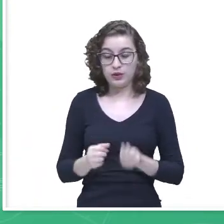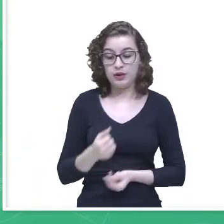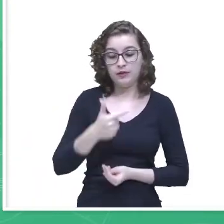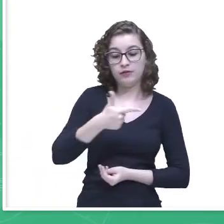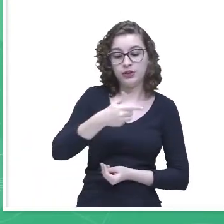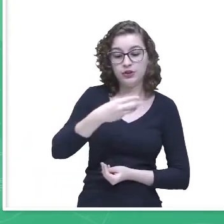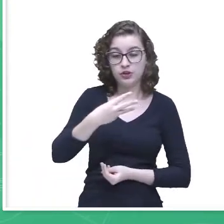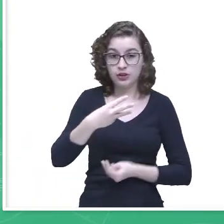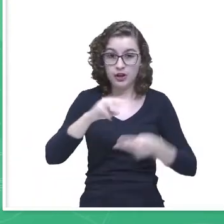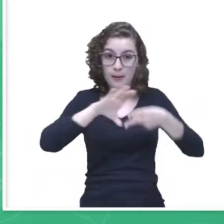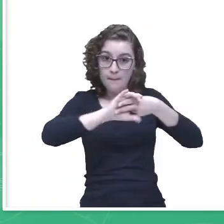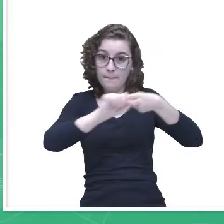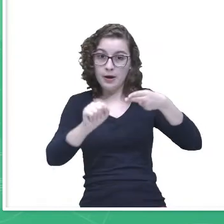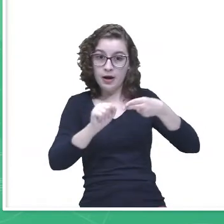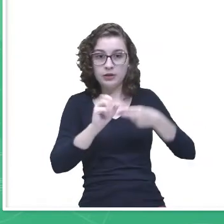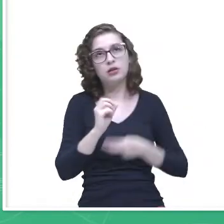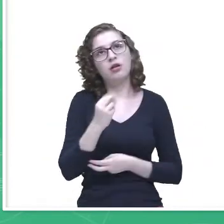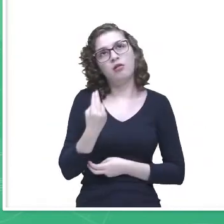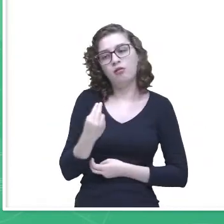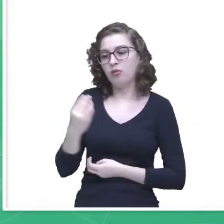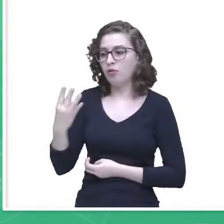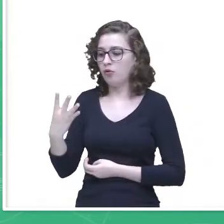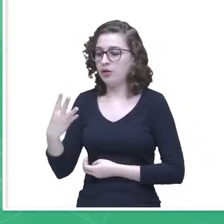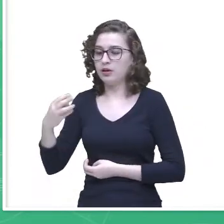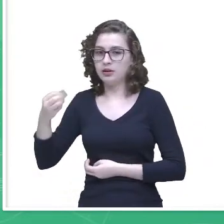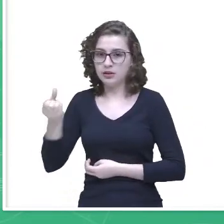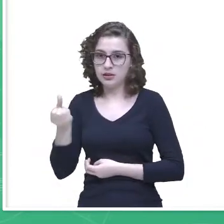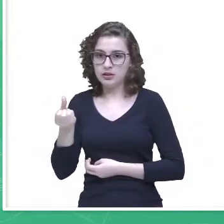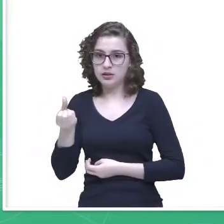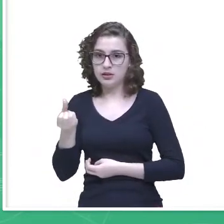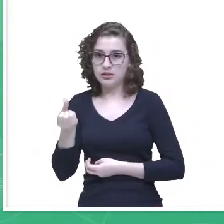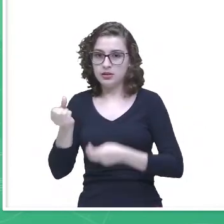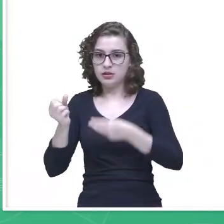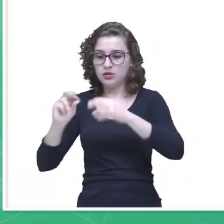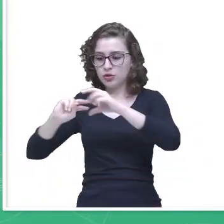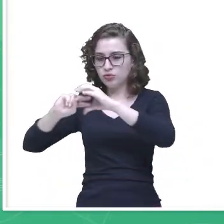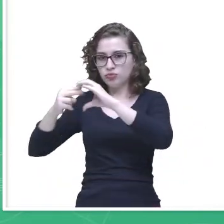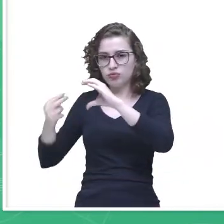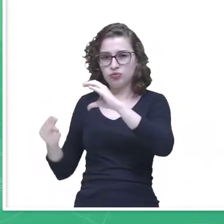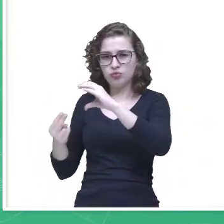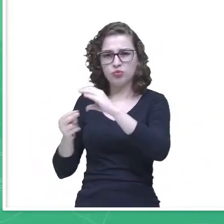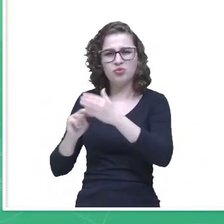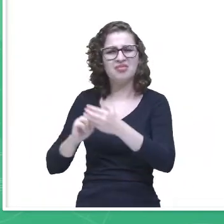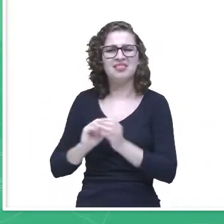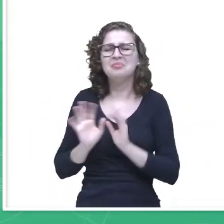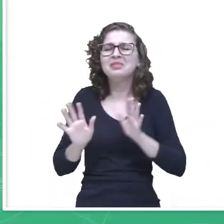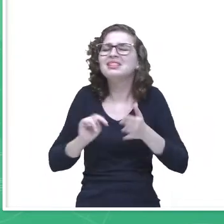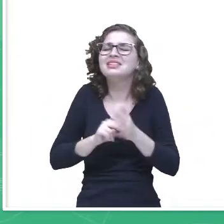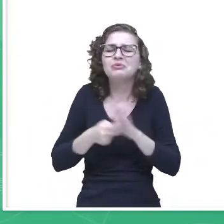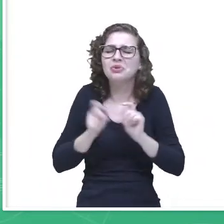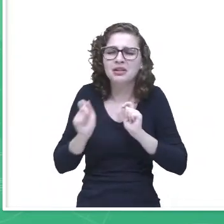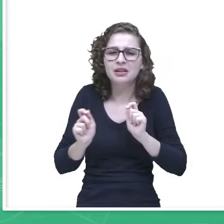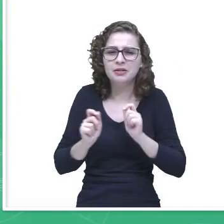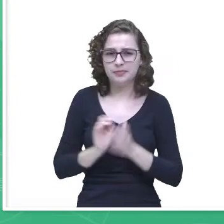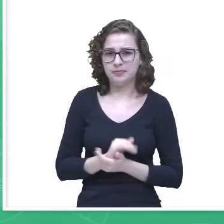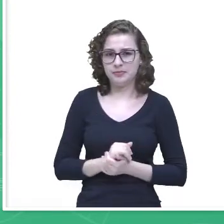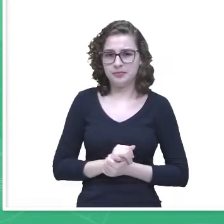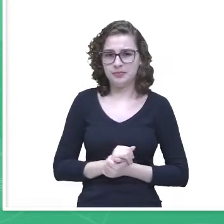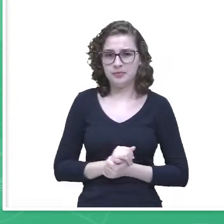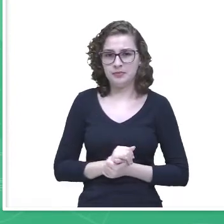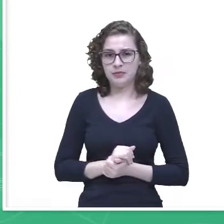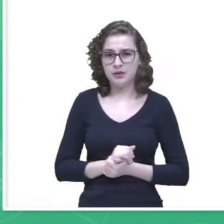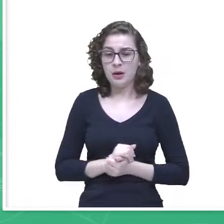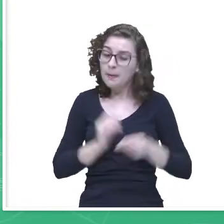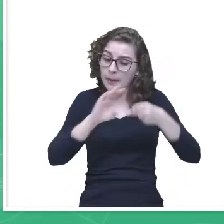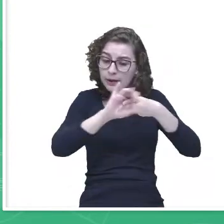pares ou 46 cromossomos. Como assim, professora? Gente, aqui ó, nós temos 23